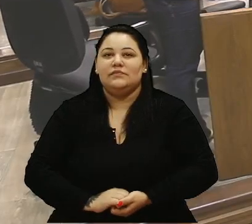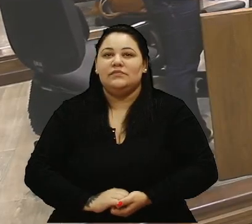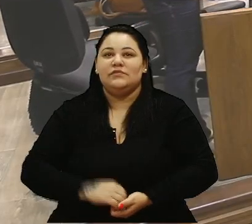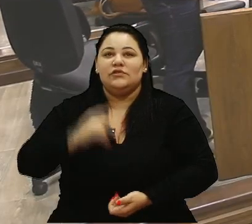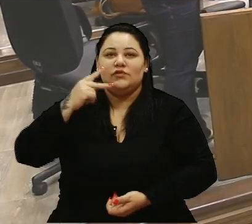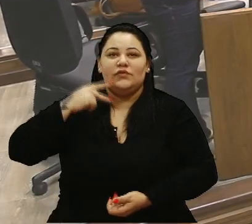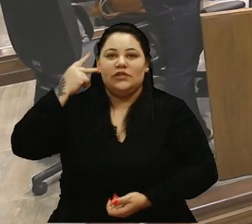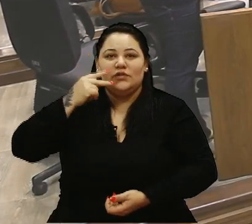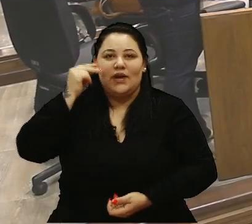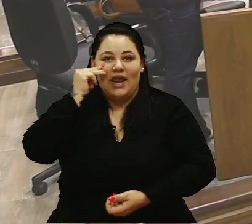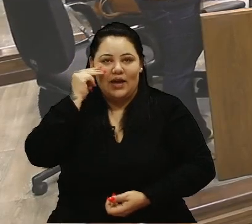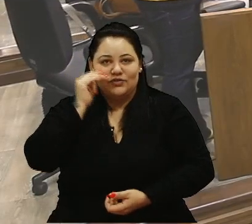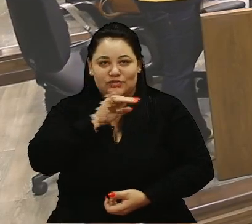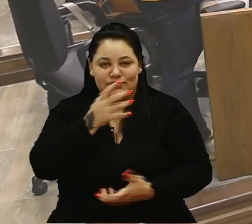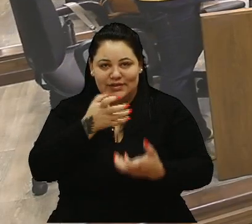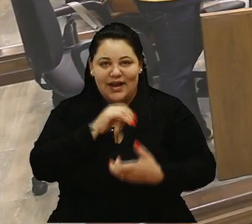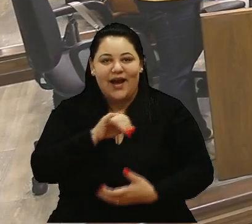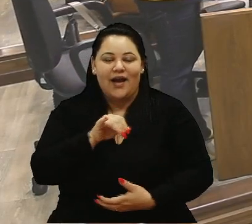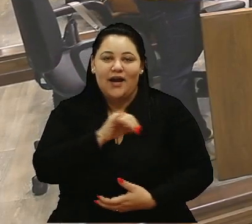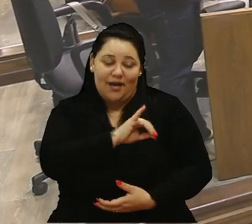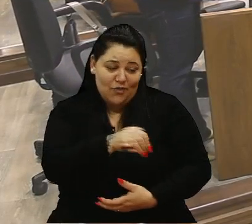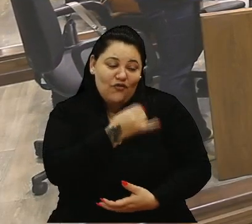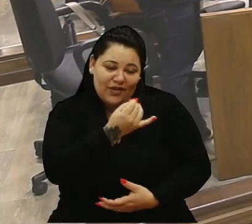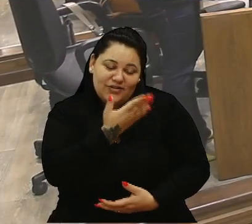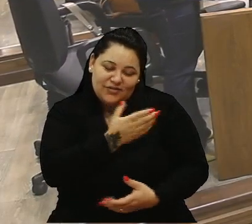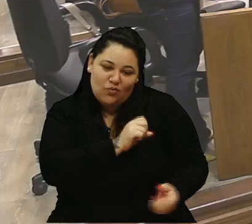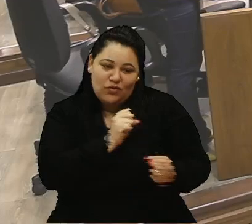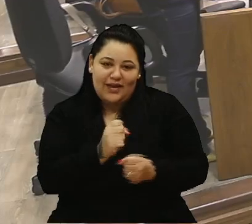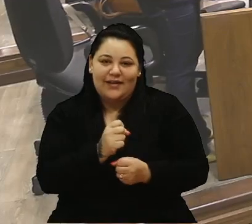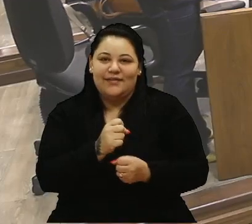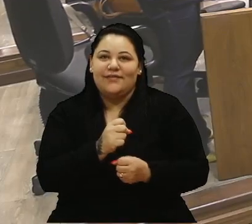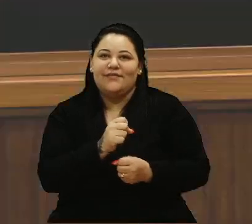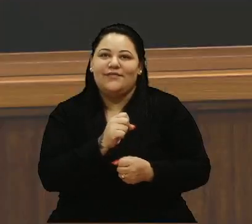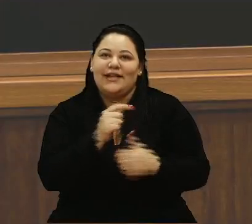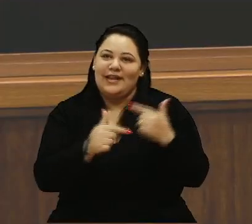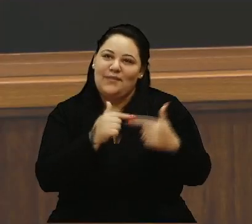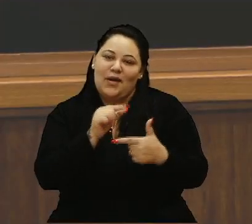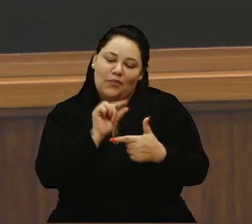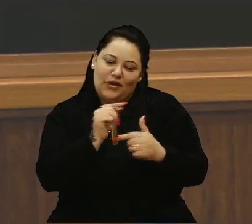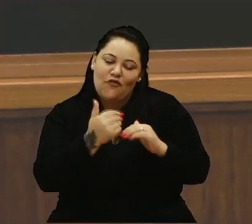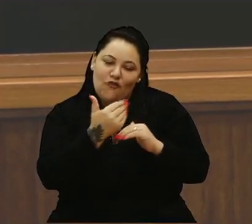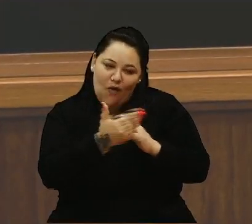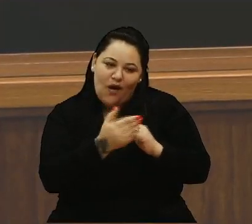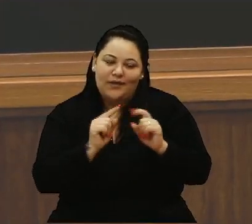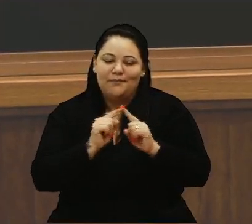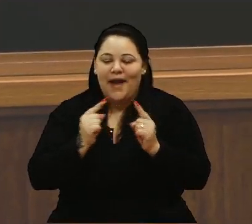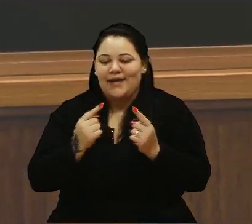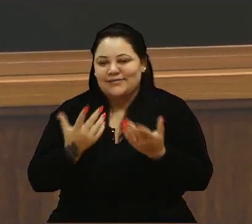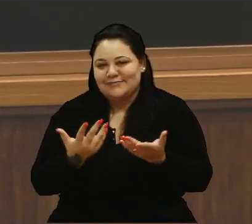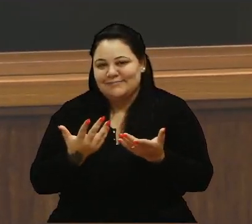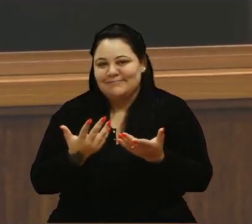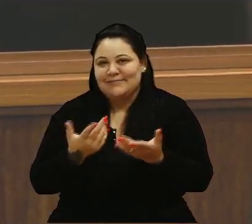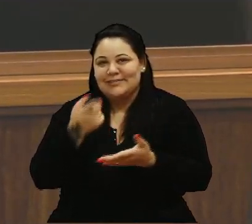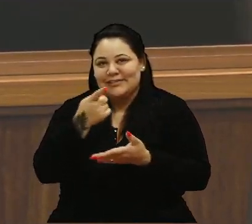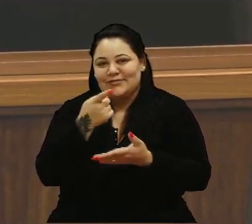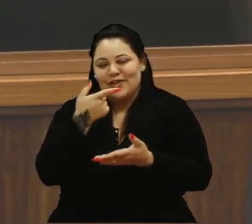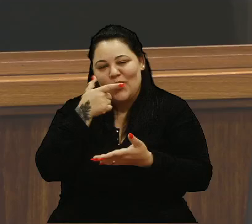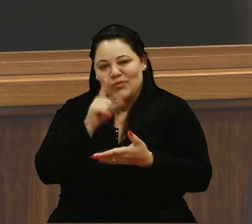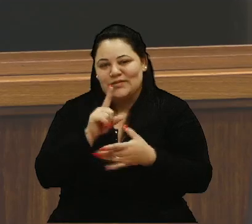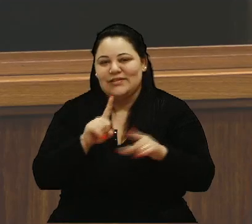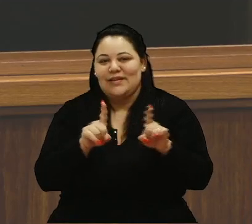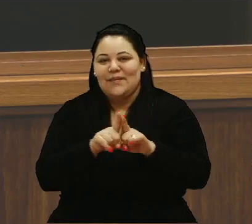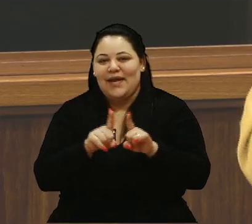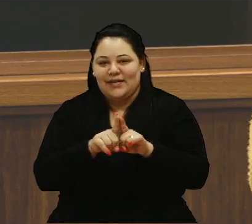Vereador Cláudio, aproveite, né, o que for, vai ter que trabalhar um pouco fora daqui, mas na medida do